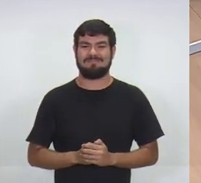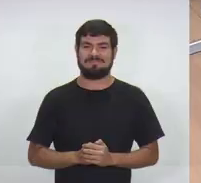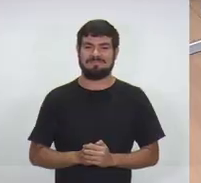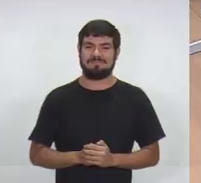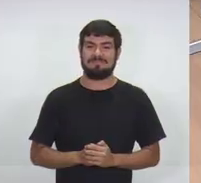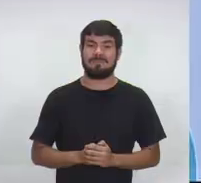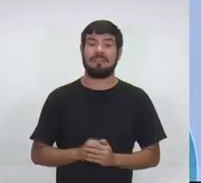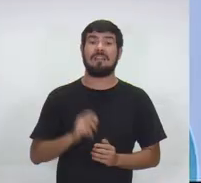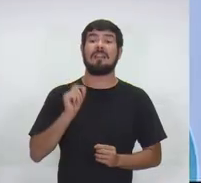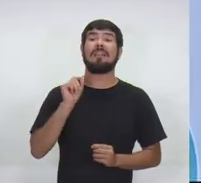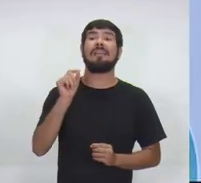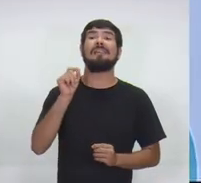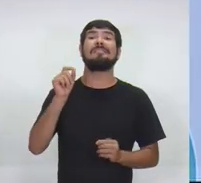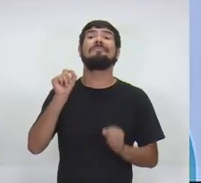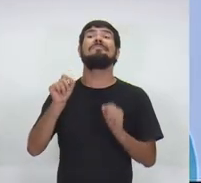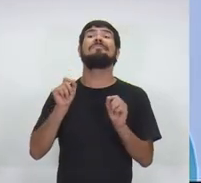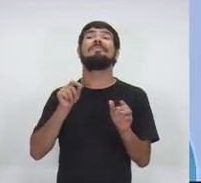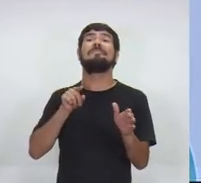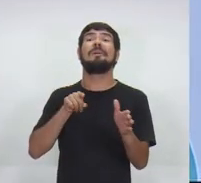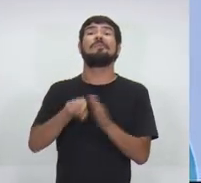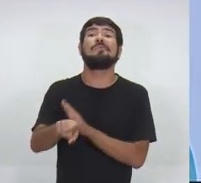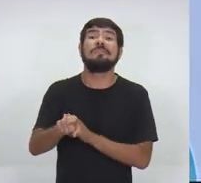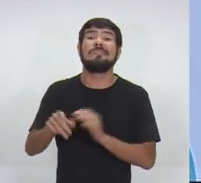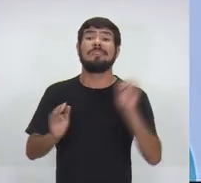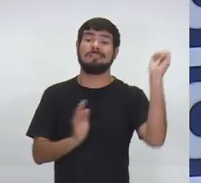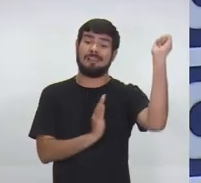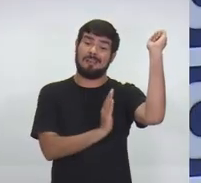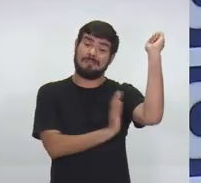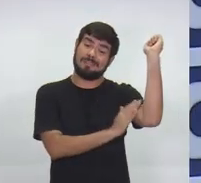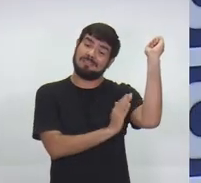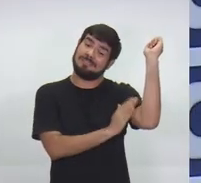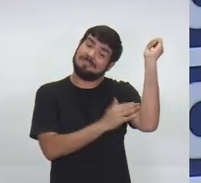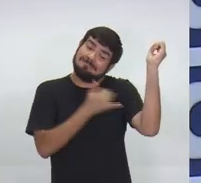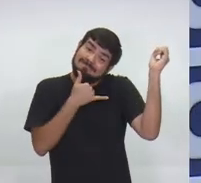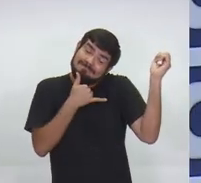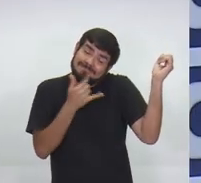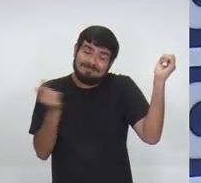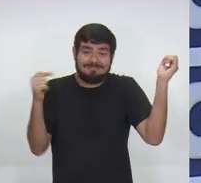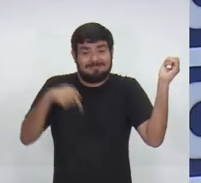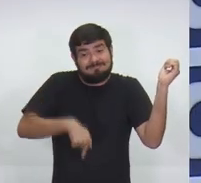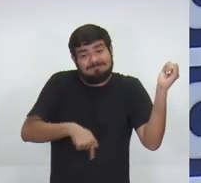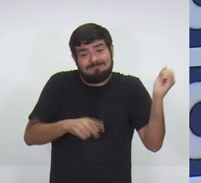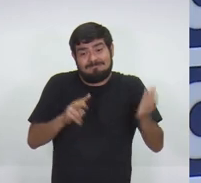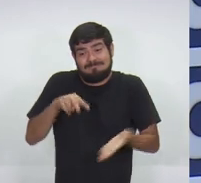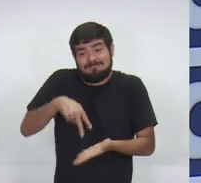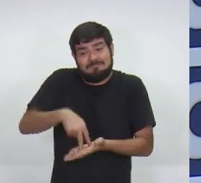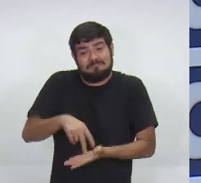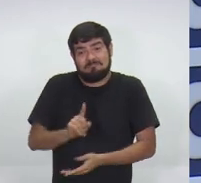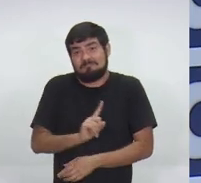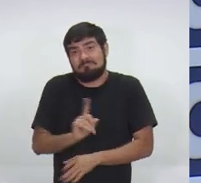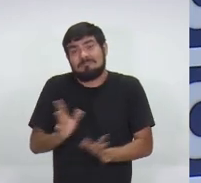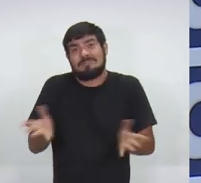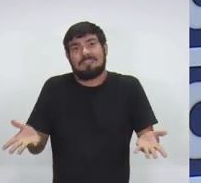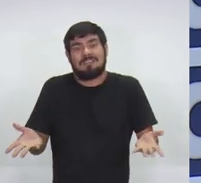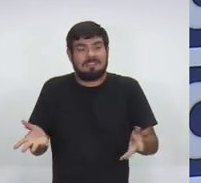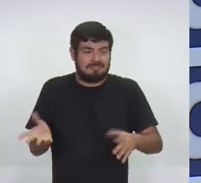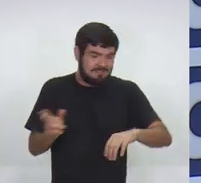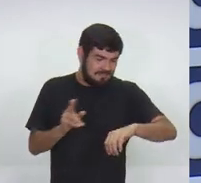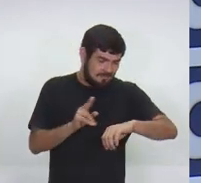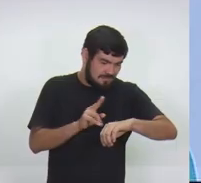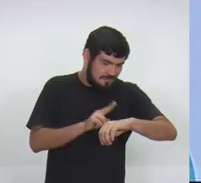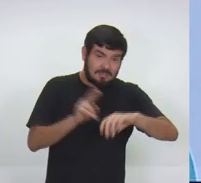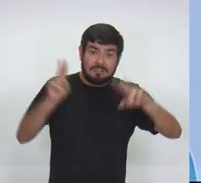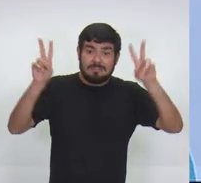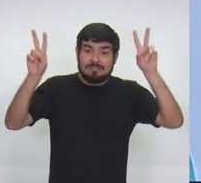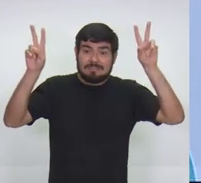quem deveria fazer a primeira pergunta é o candidato amazonino mendes que infelizmente não veio e nós temos aqui o tema de